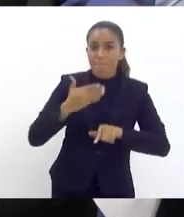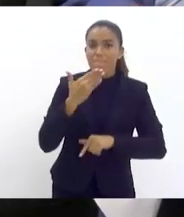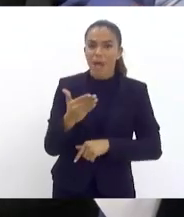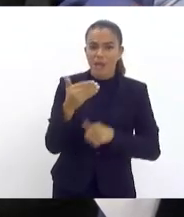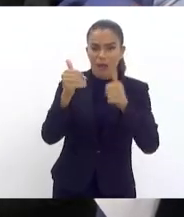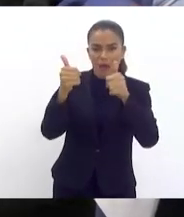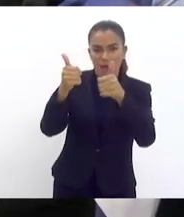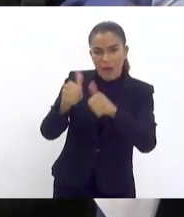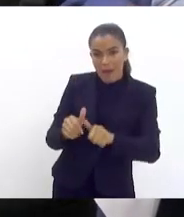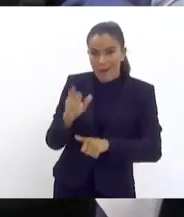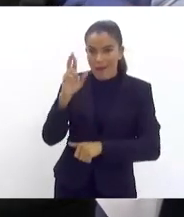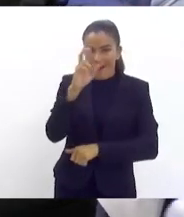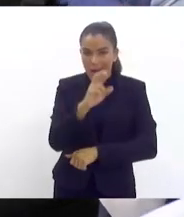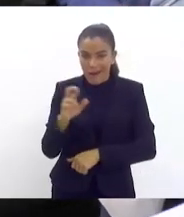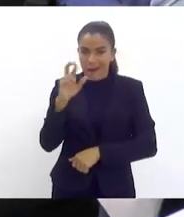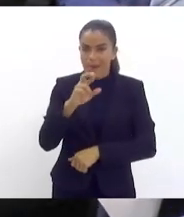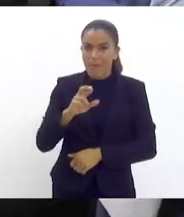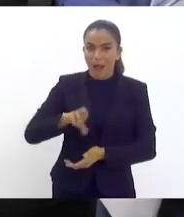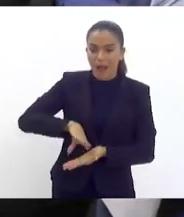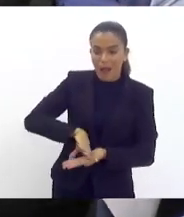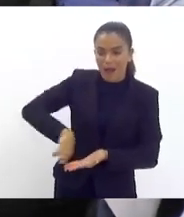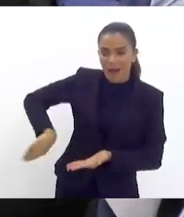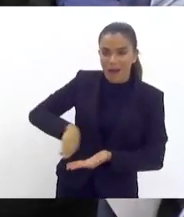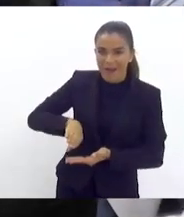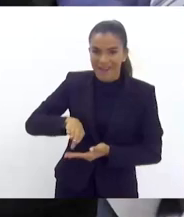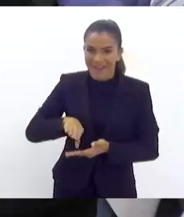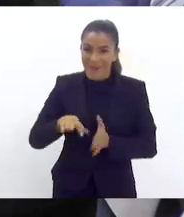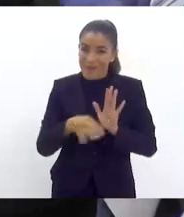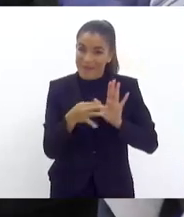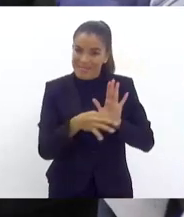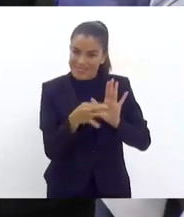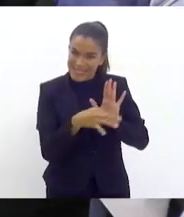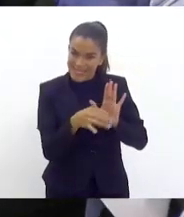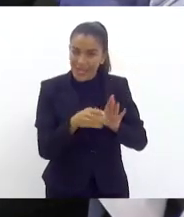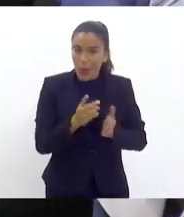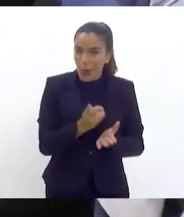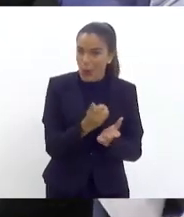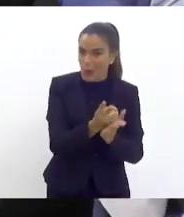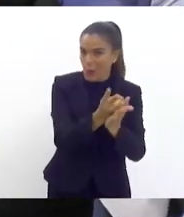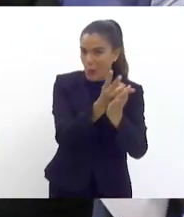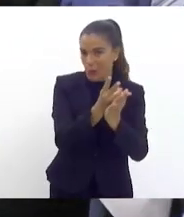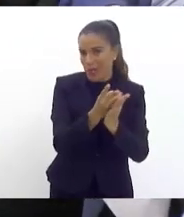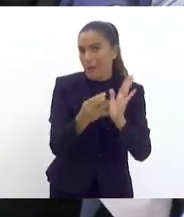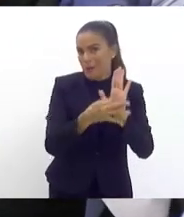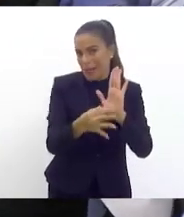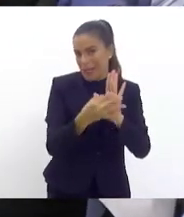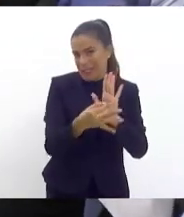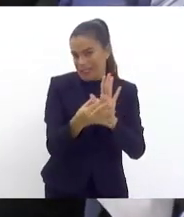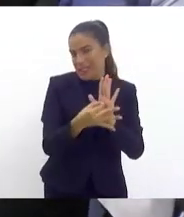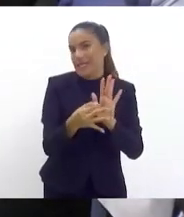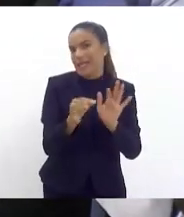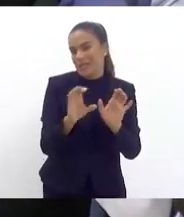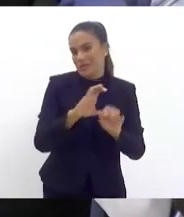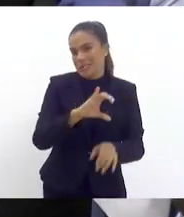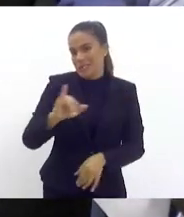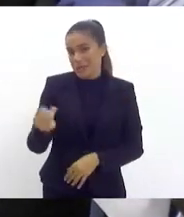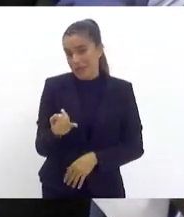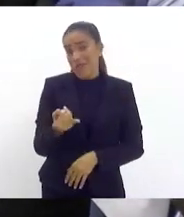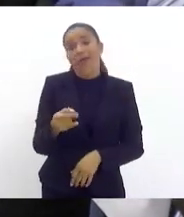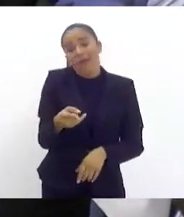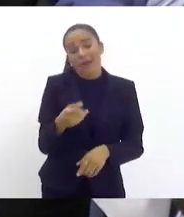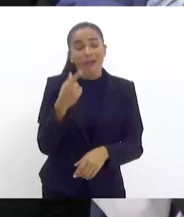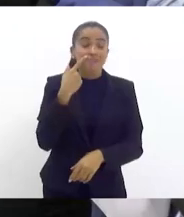verificação para rejeitar o parecer, manter uma indicação legislativa não simples, e aí enfrenta o mérito na